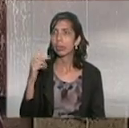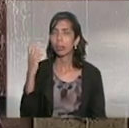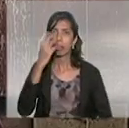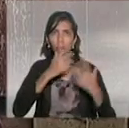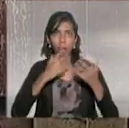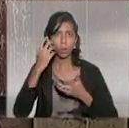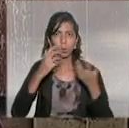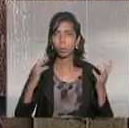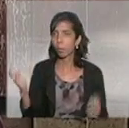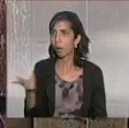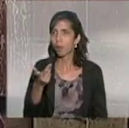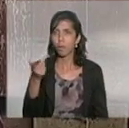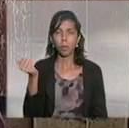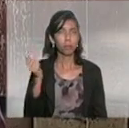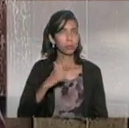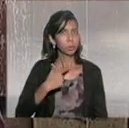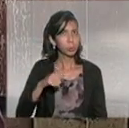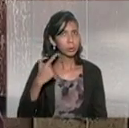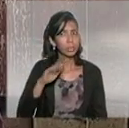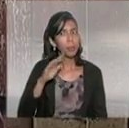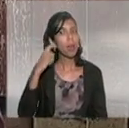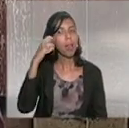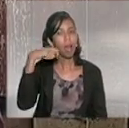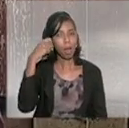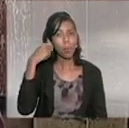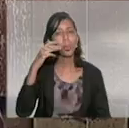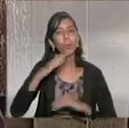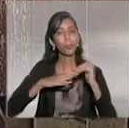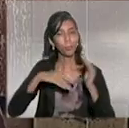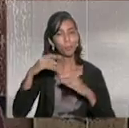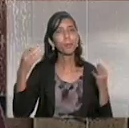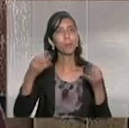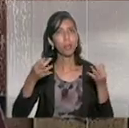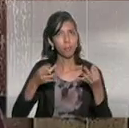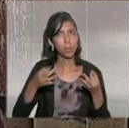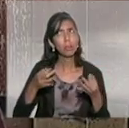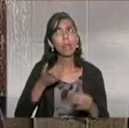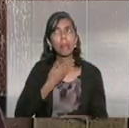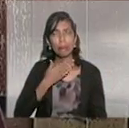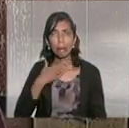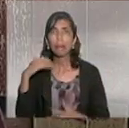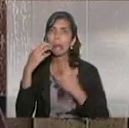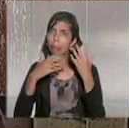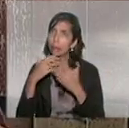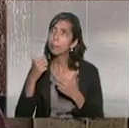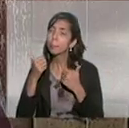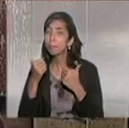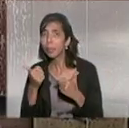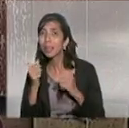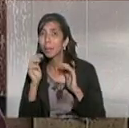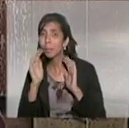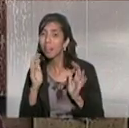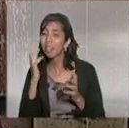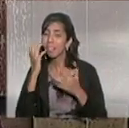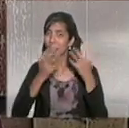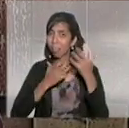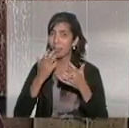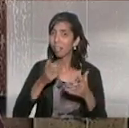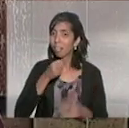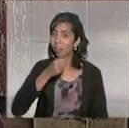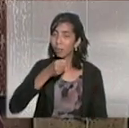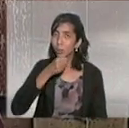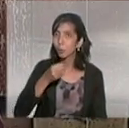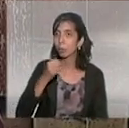extraordinários cantores, mas nós tínhamos extraordinários atores. É verdade. Então, que cantavam bacana, só que não eram cantores que